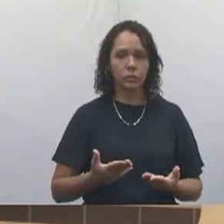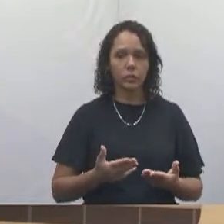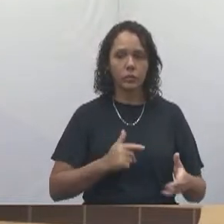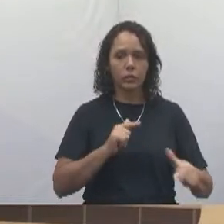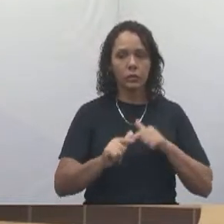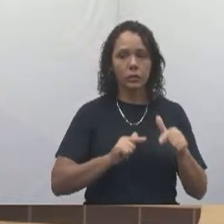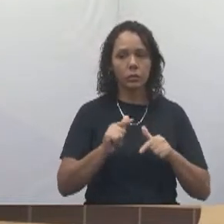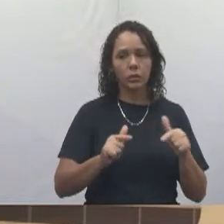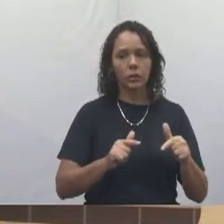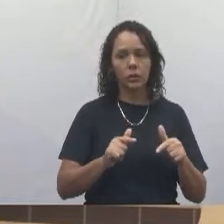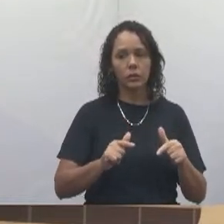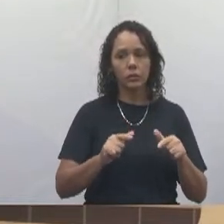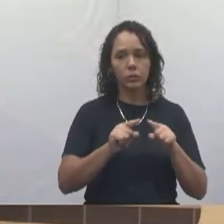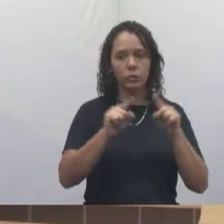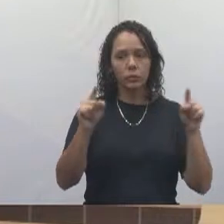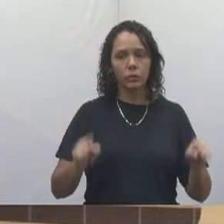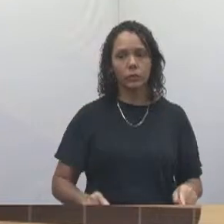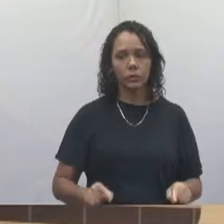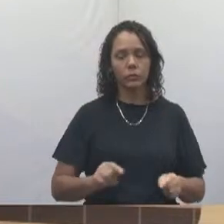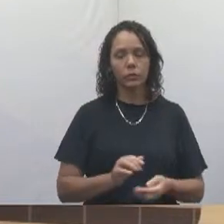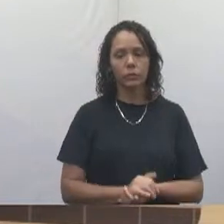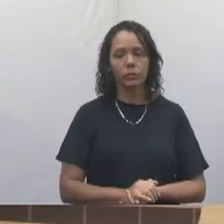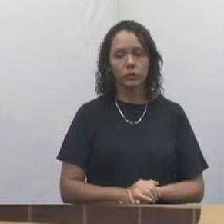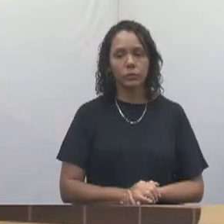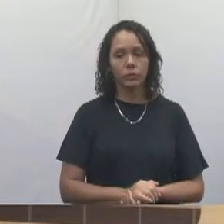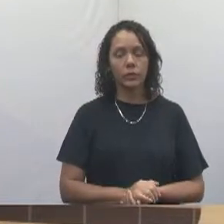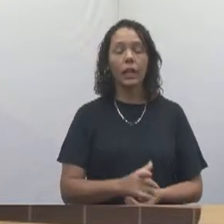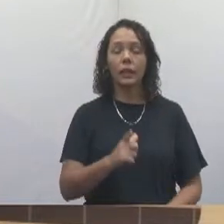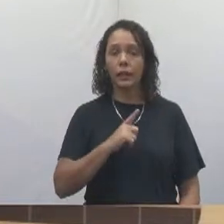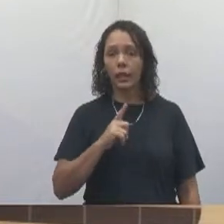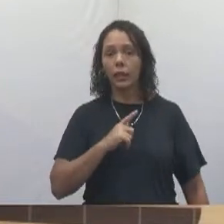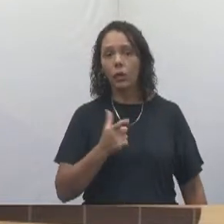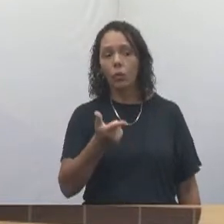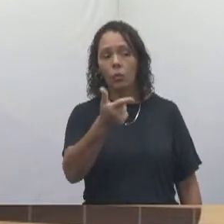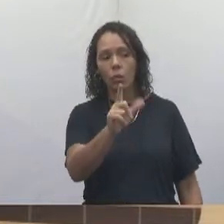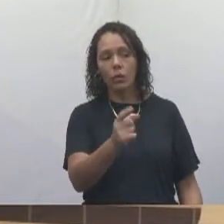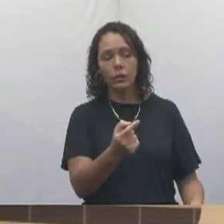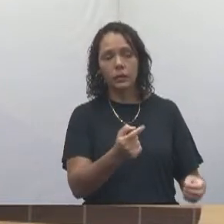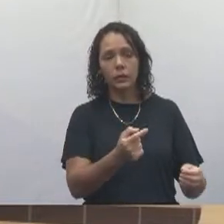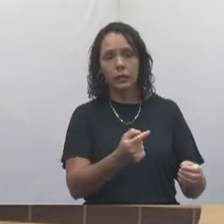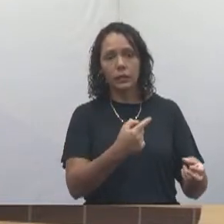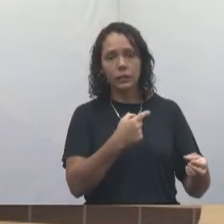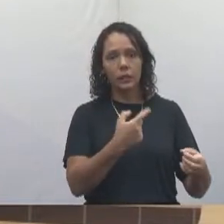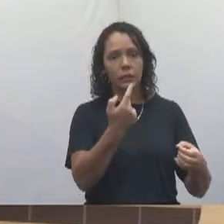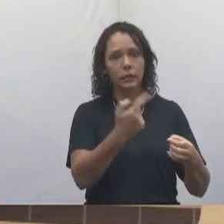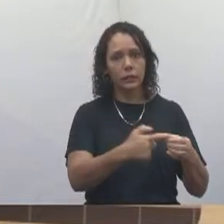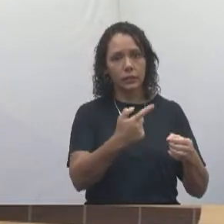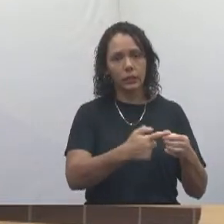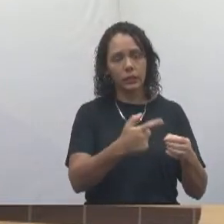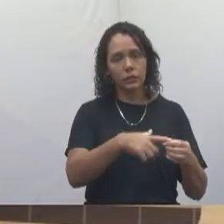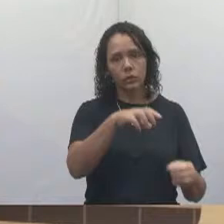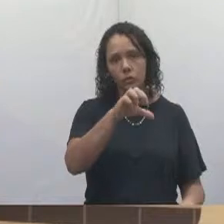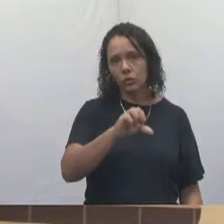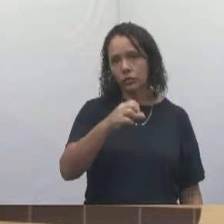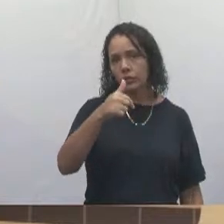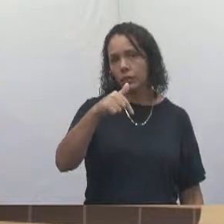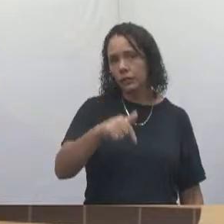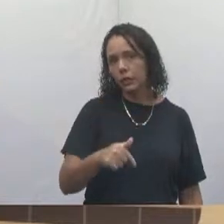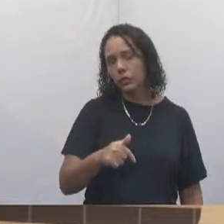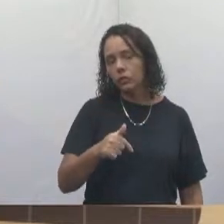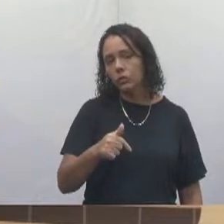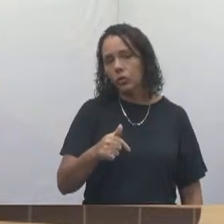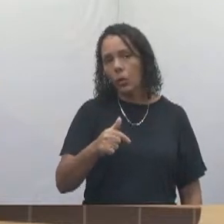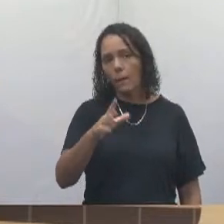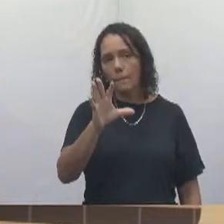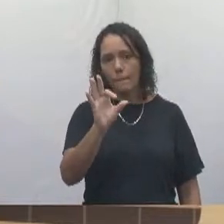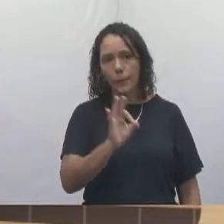critiquem Jacareí, olhem para as cidades ao lado. Tem cidades inteligentes com 97%. Tem cidades